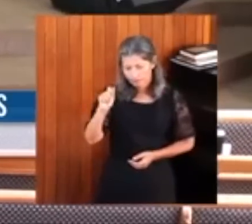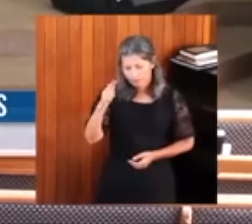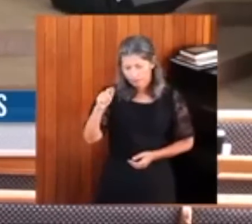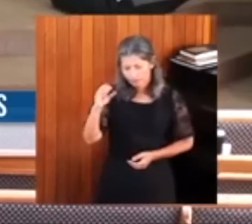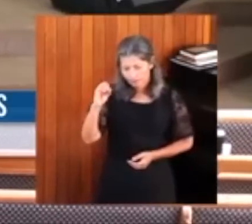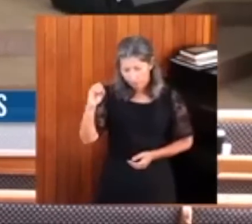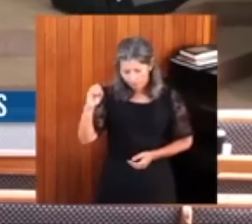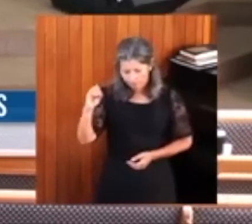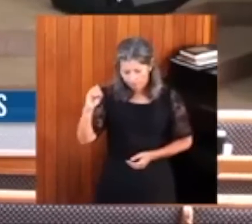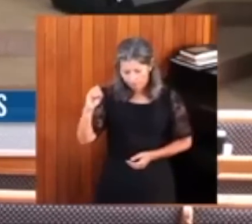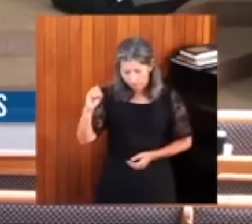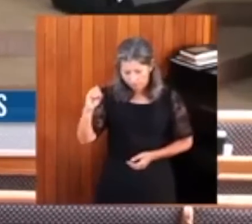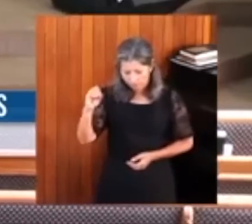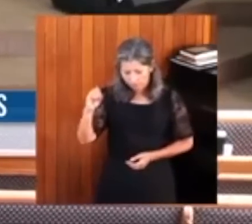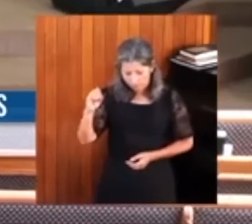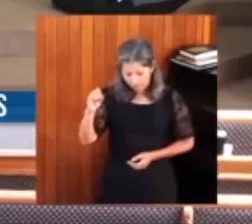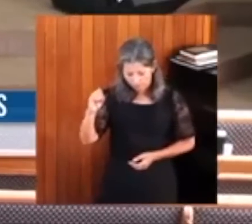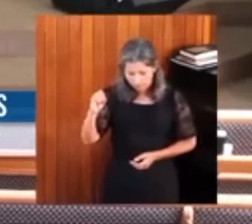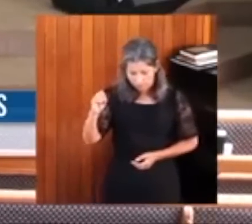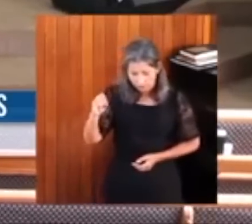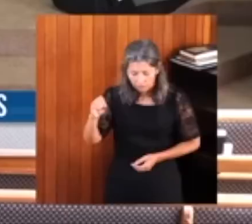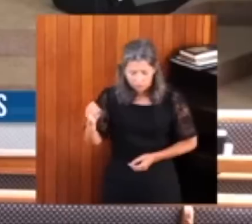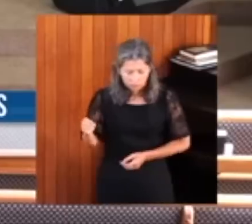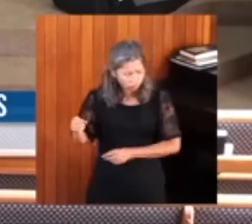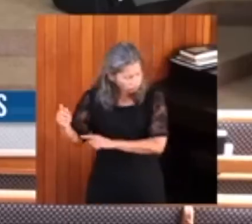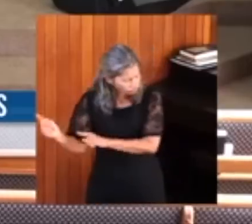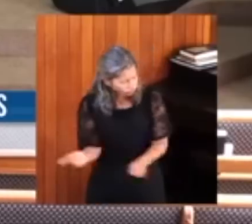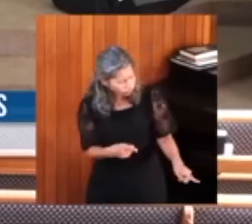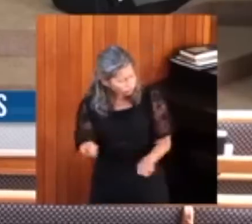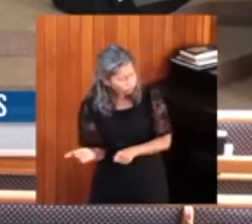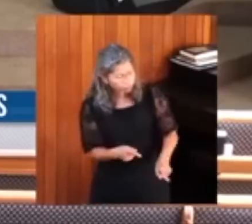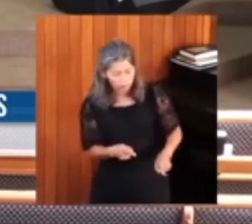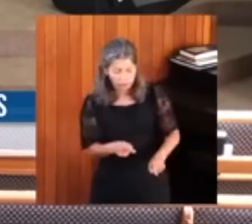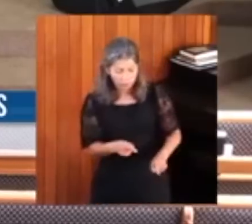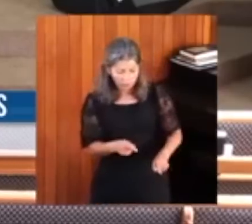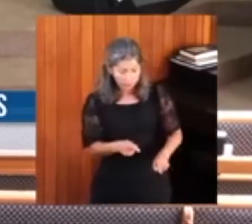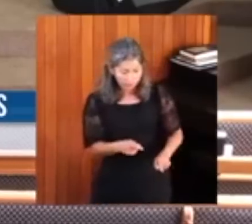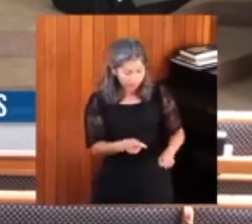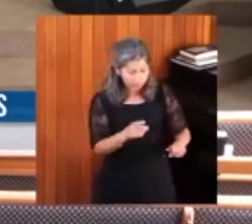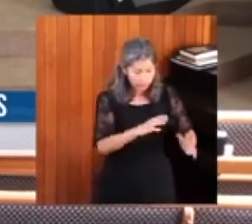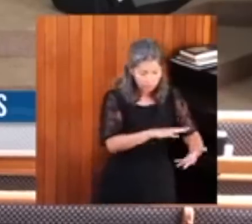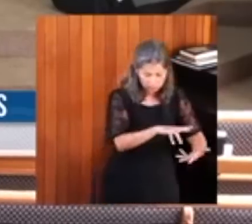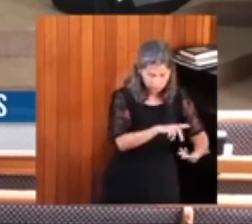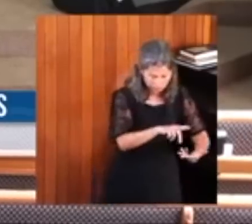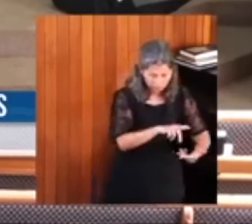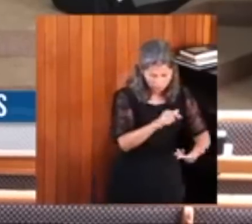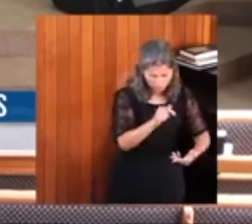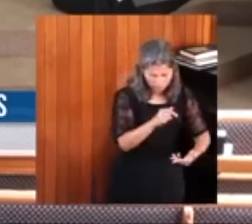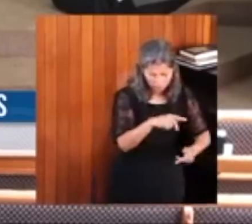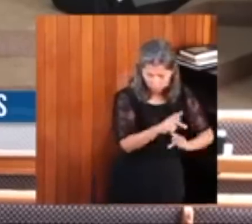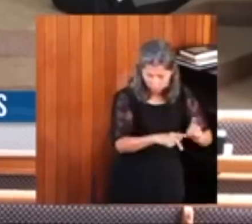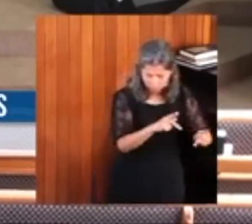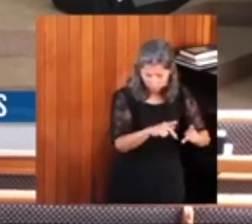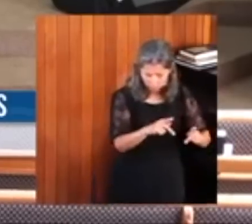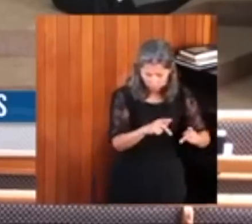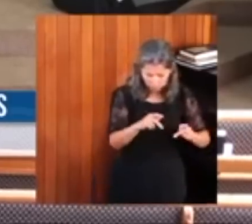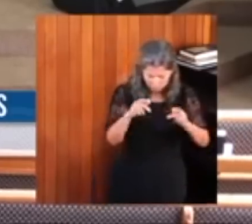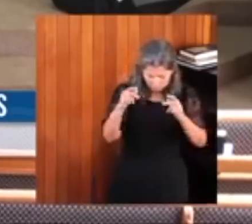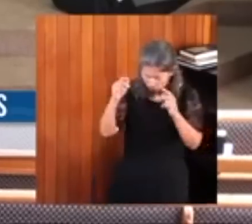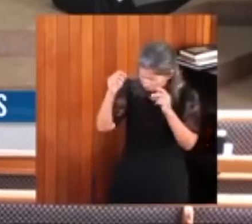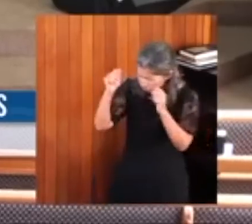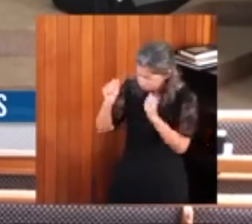moabitas, elas se envolvam com o povo de Israel, e muita gente ali acabou caindo por causa disso. A espada não conseguiu, a sedução